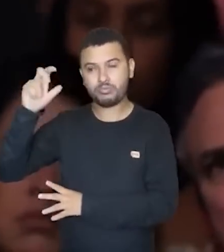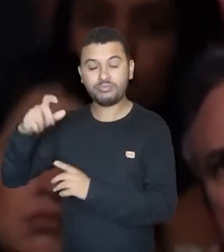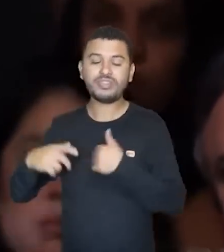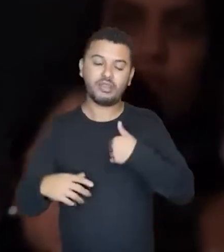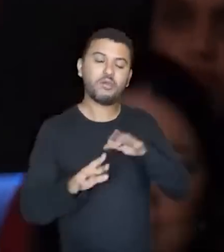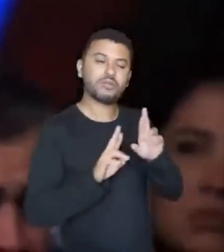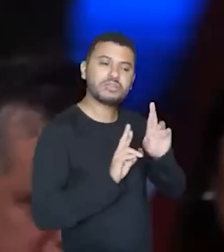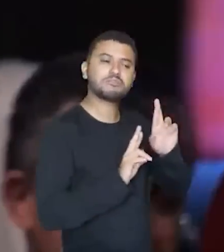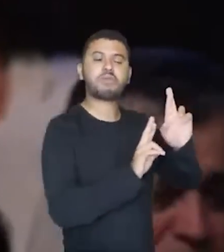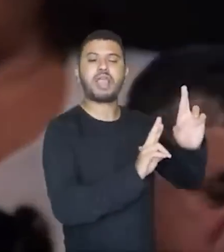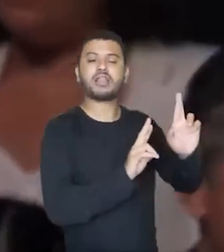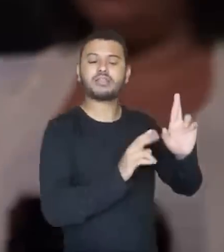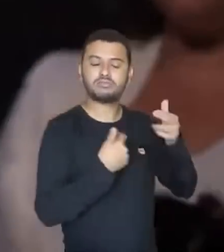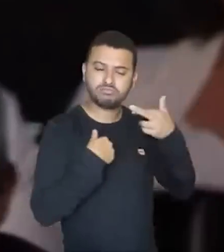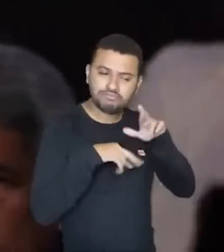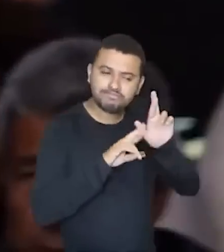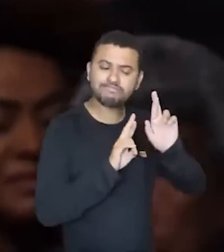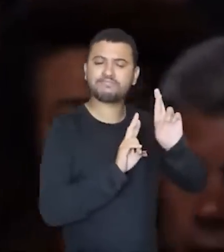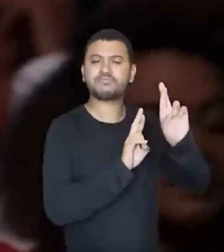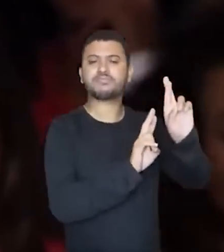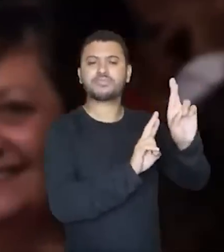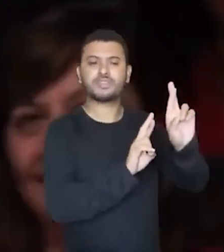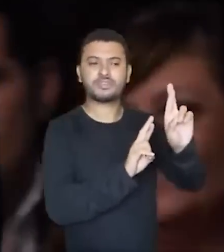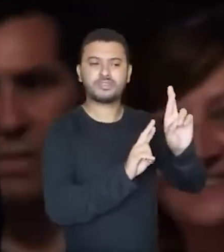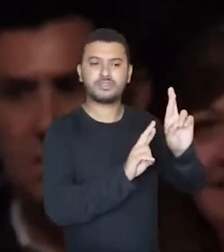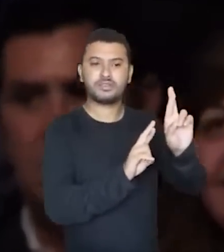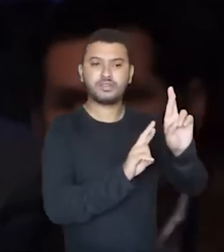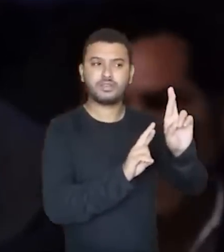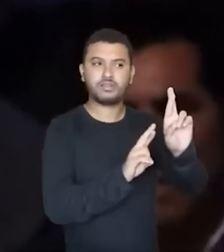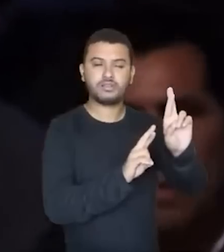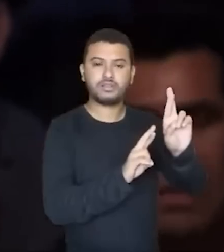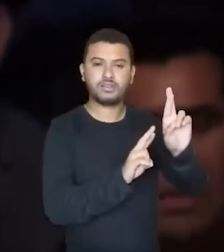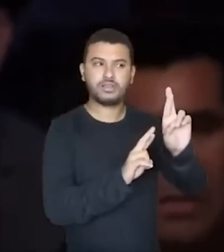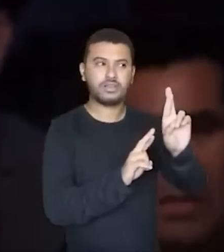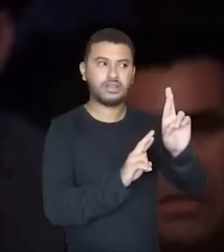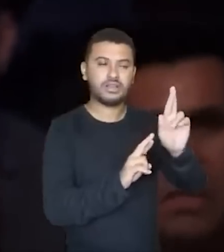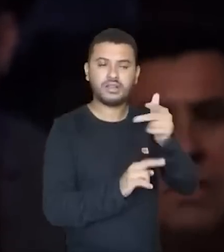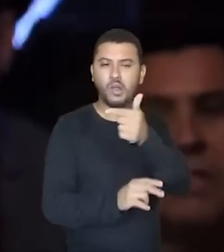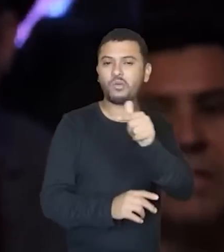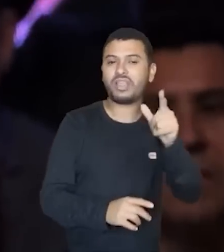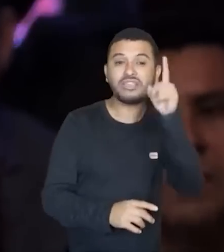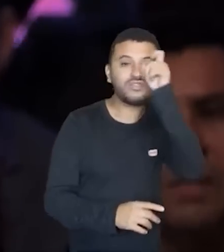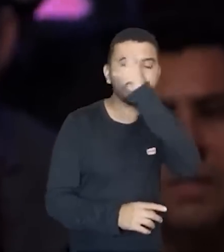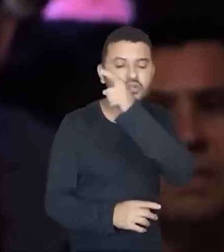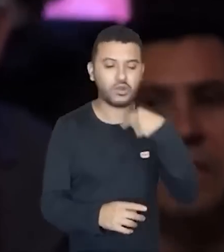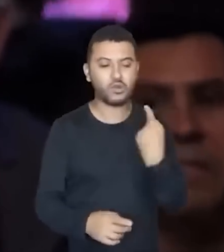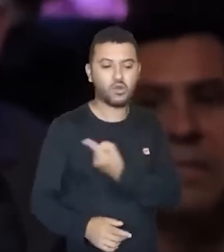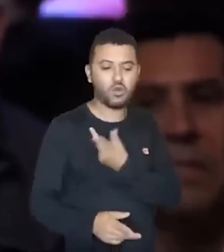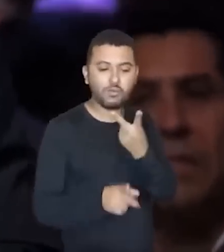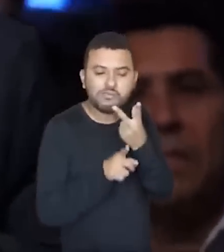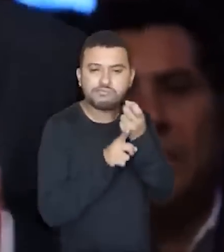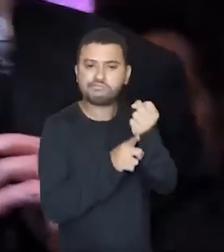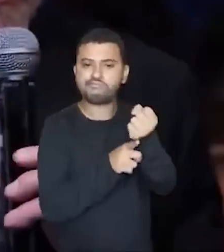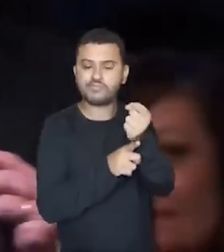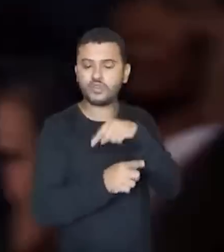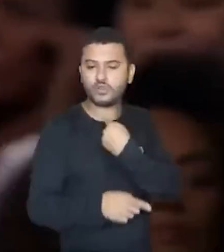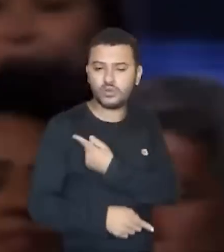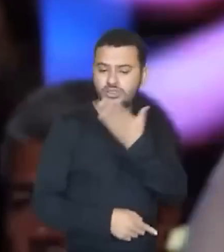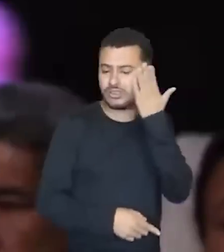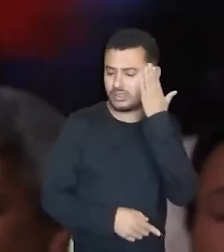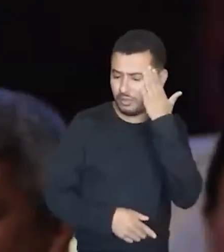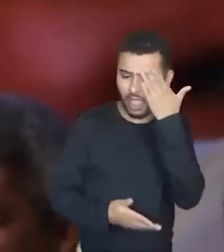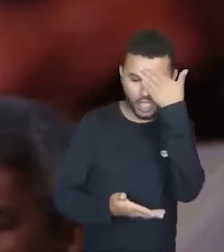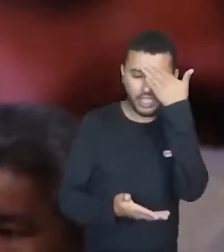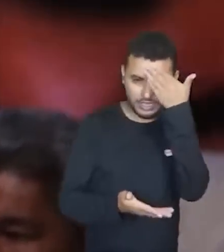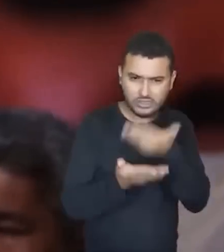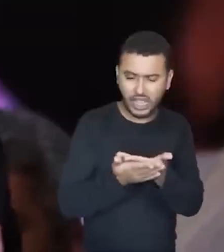gente. Eu tenho esperança que não há dificuldade que a gente não possa vencer. É só a gente querer.